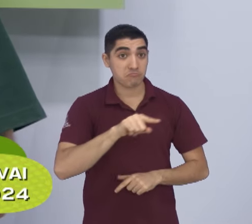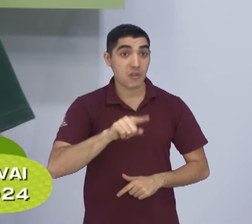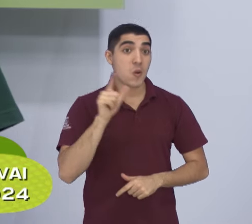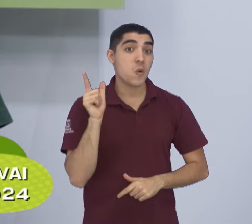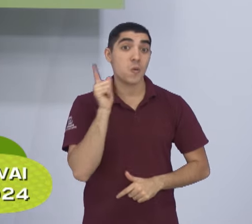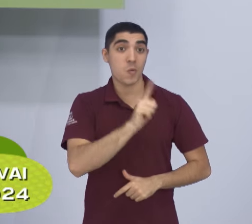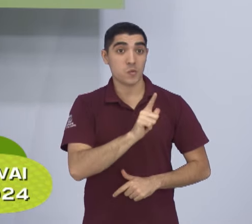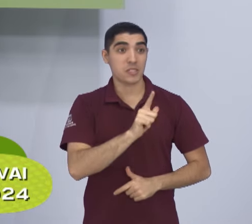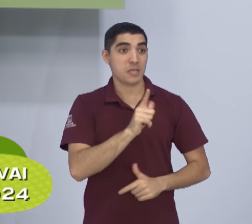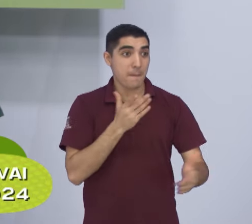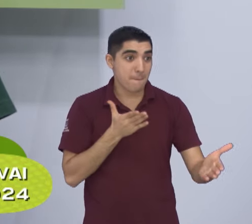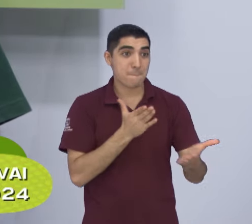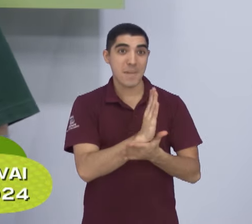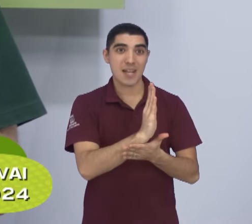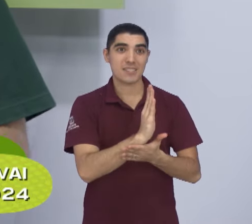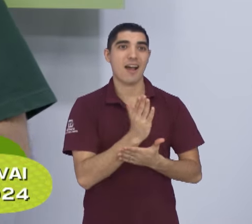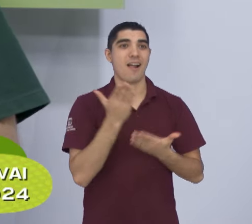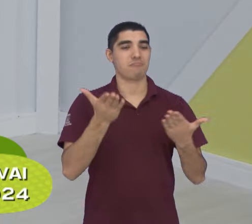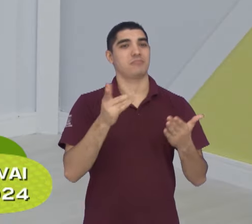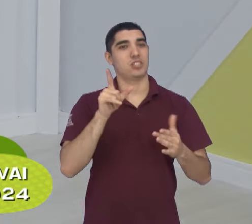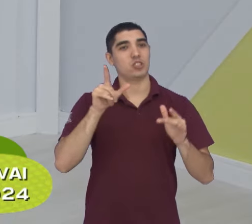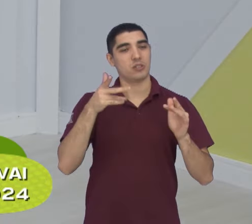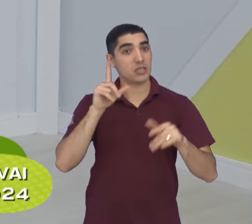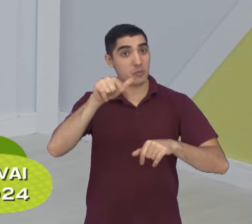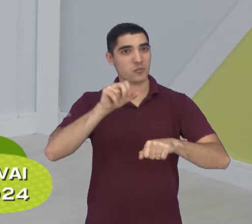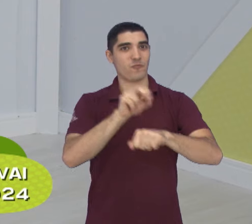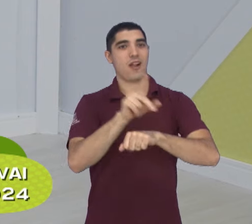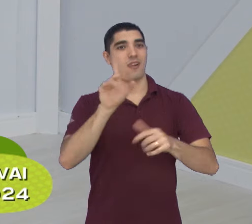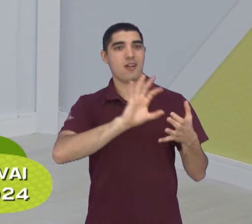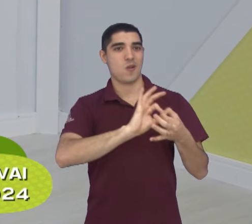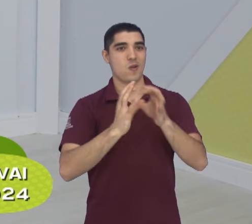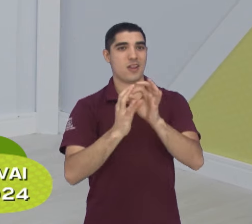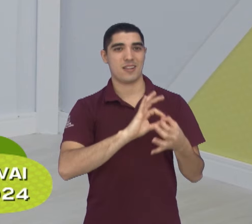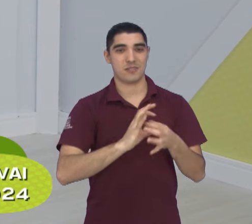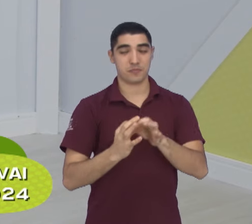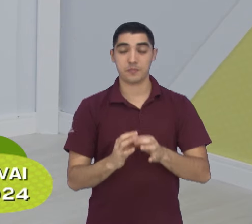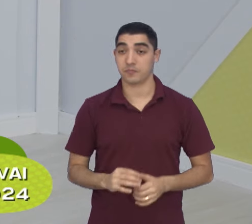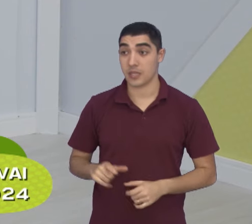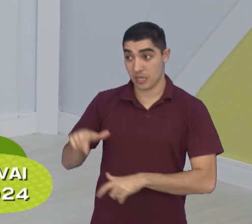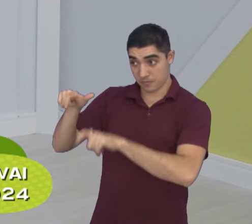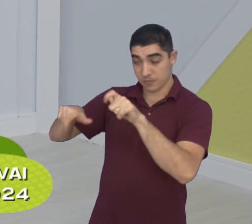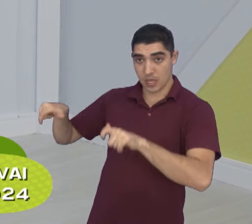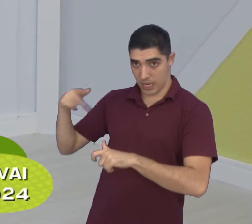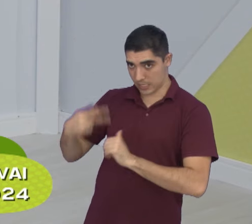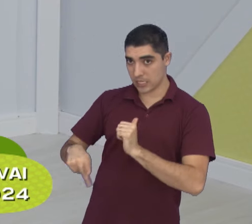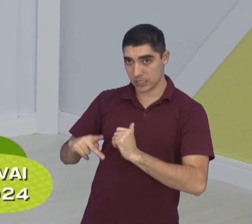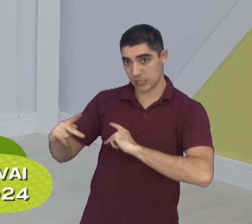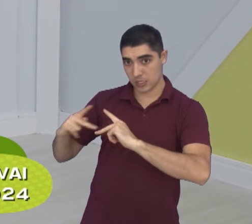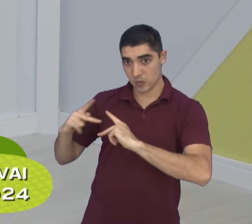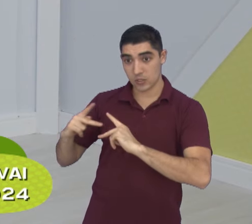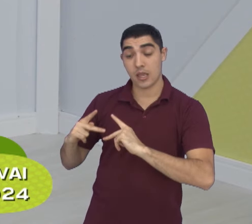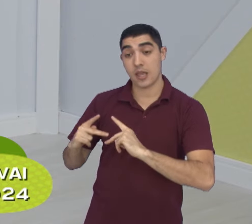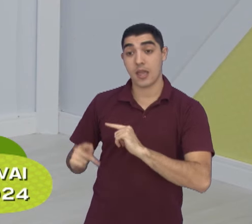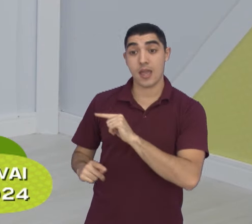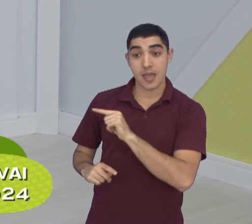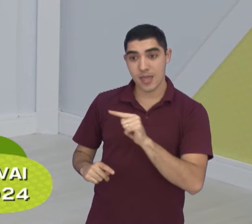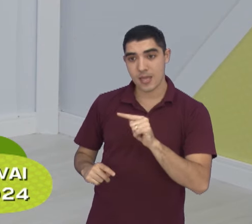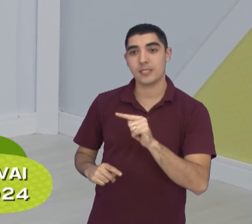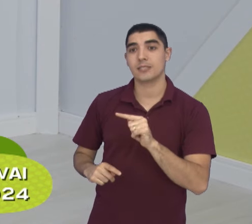os índices aí para chegar até as Olimpíadas. Os atletas de São José, eles não têm como chegar ao